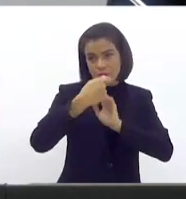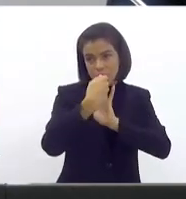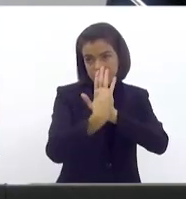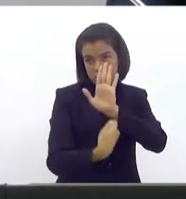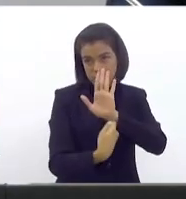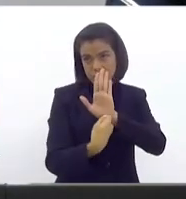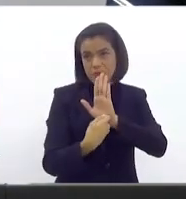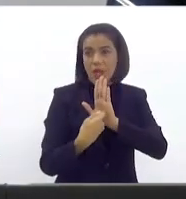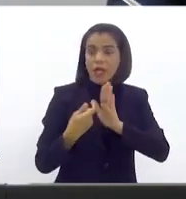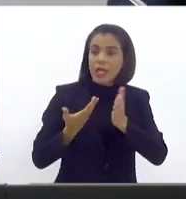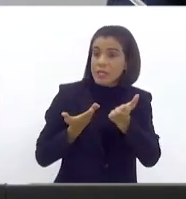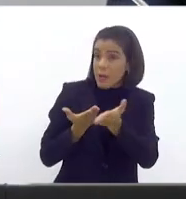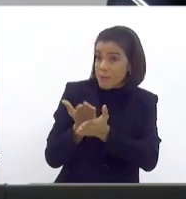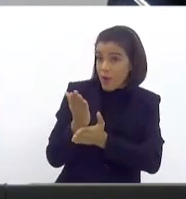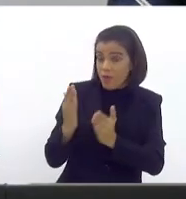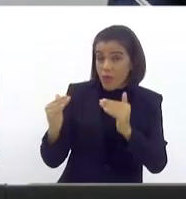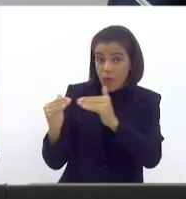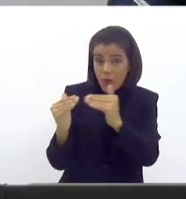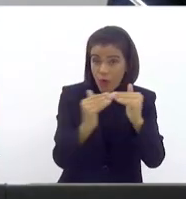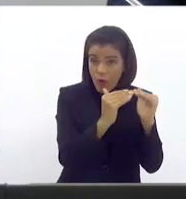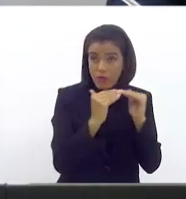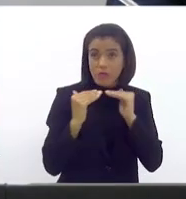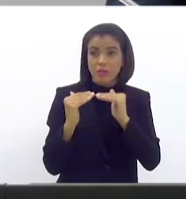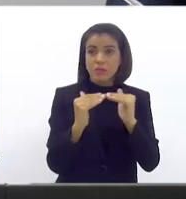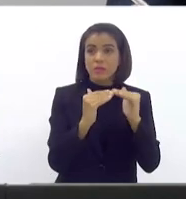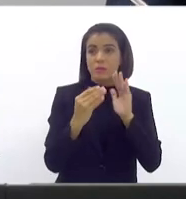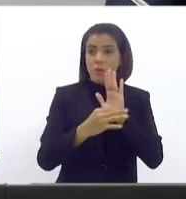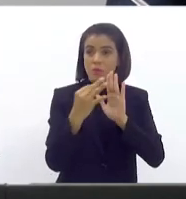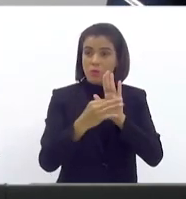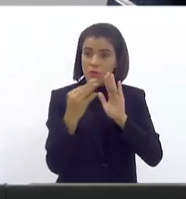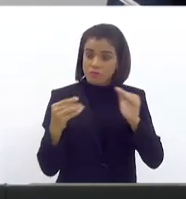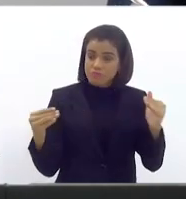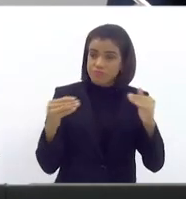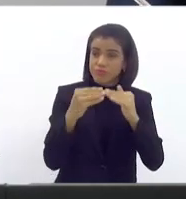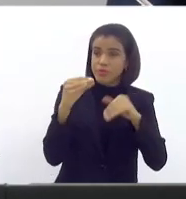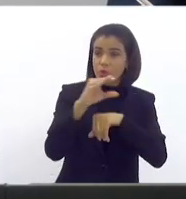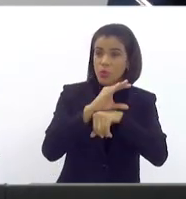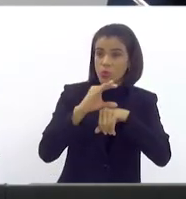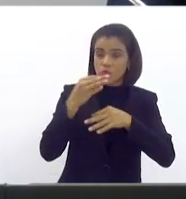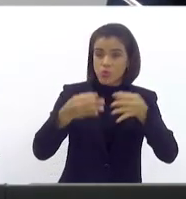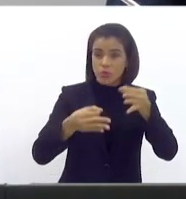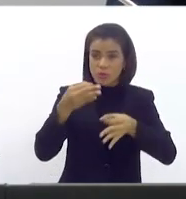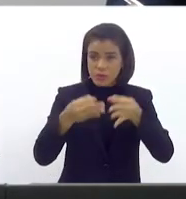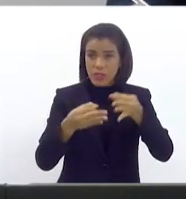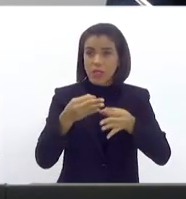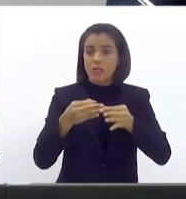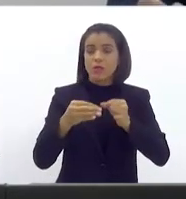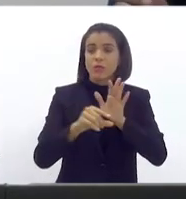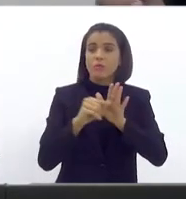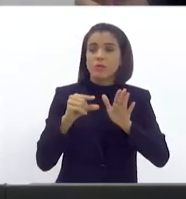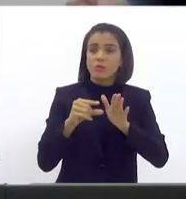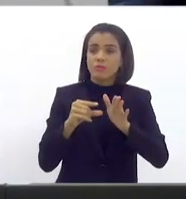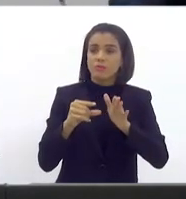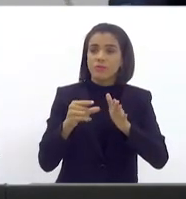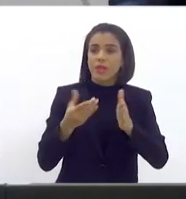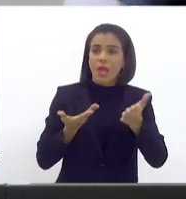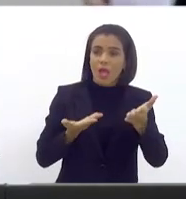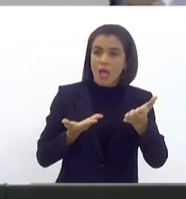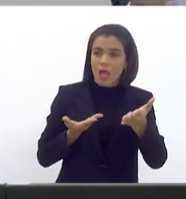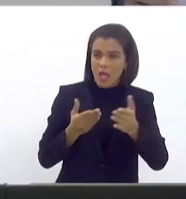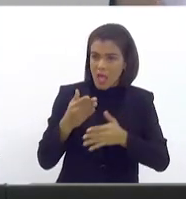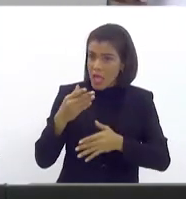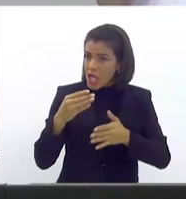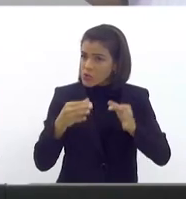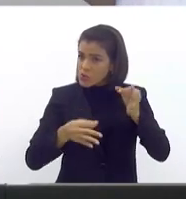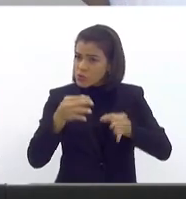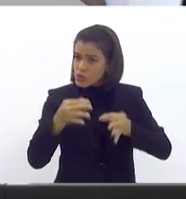Então, aqueles que aprovam o novo parecer pela juridicidade com emendas, permaneçam como estão. É pela